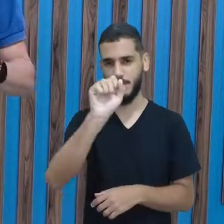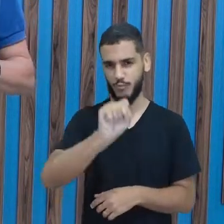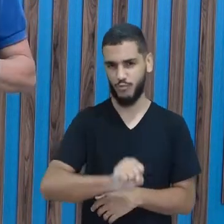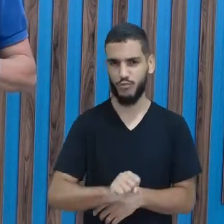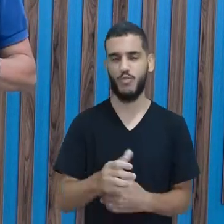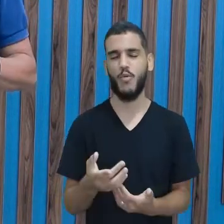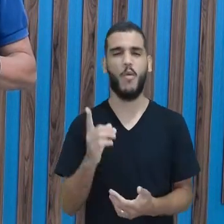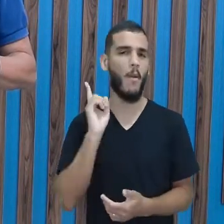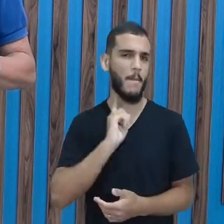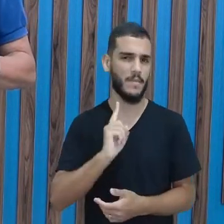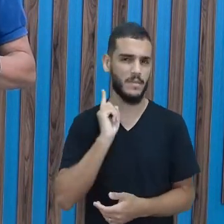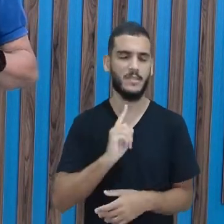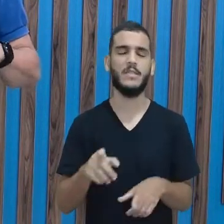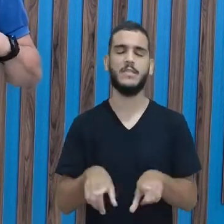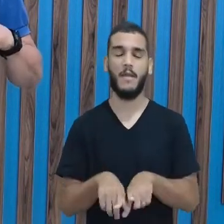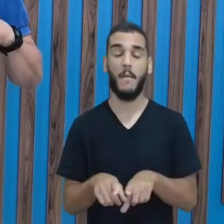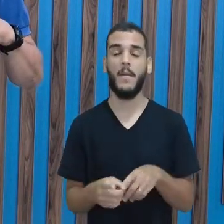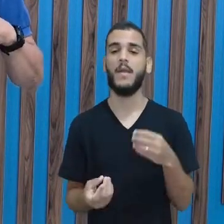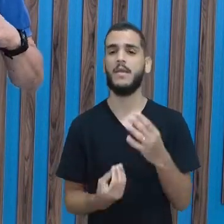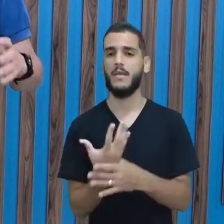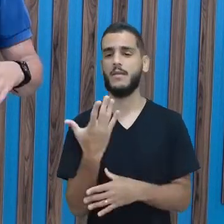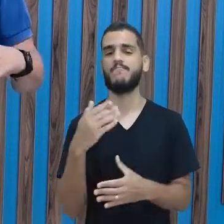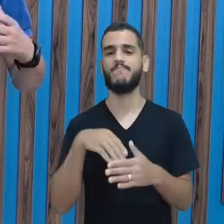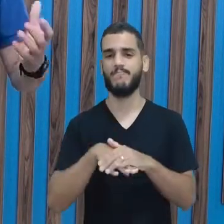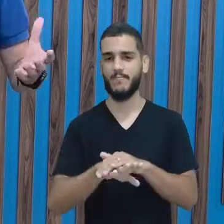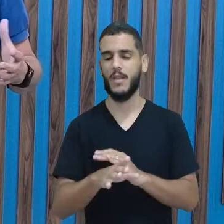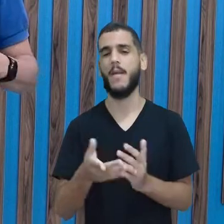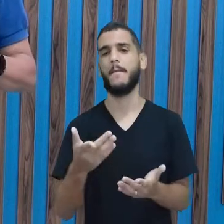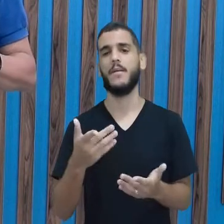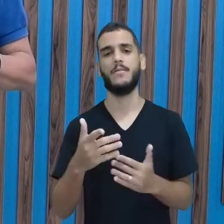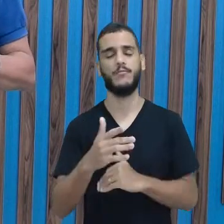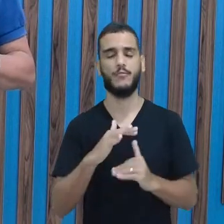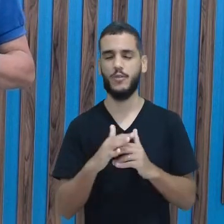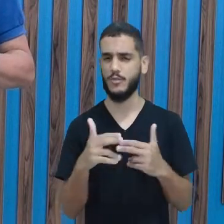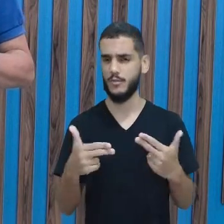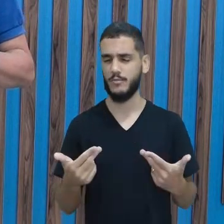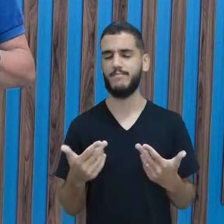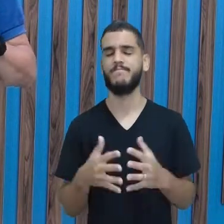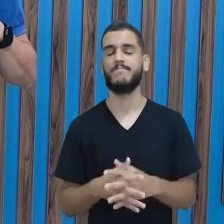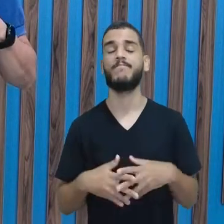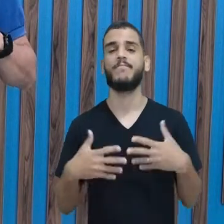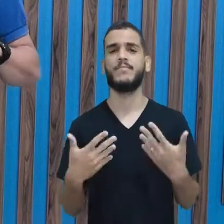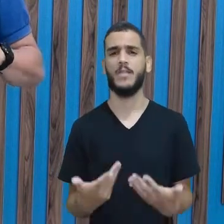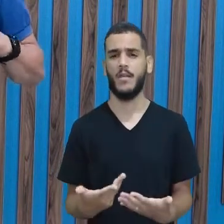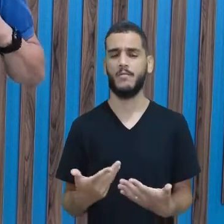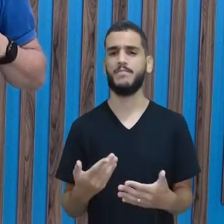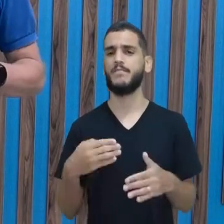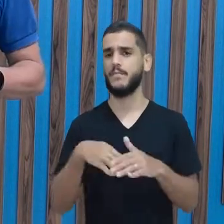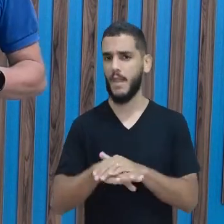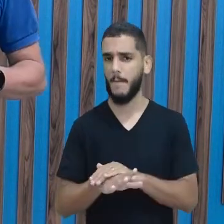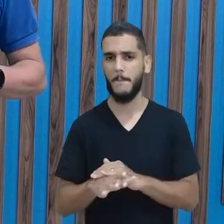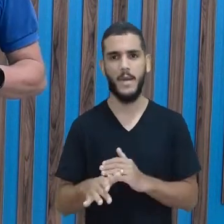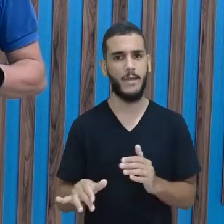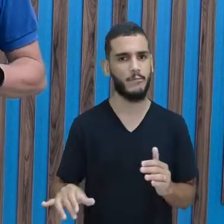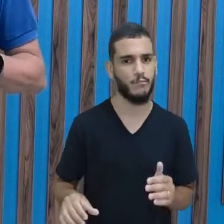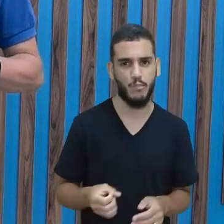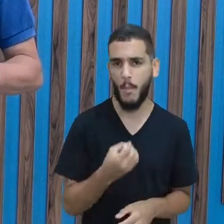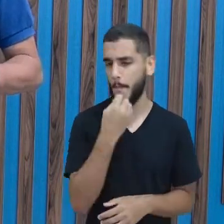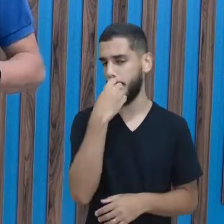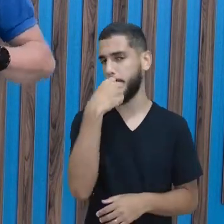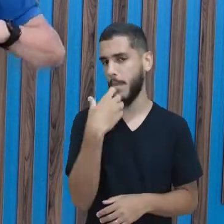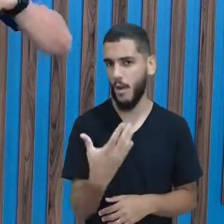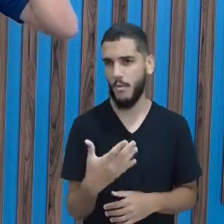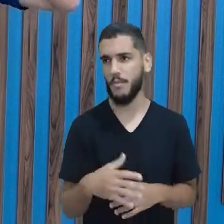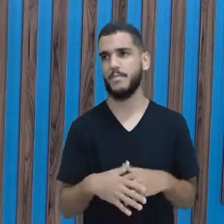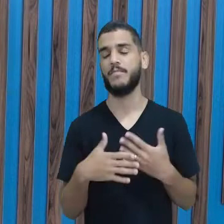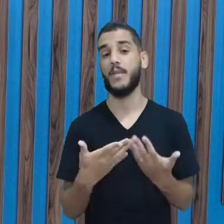Minas Gerais, né? Produz sapatos, botas, né? E sapatos de primeira qualidade. Ao ponto